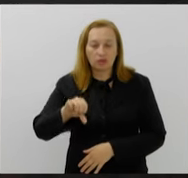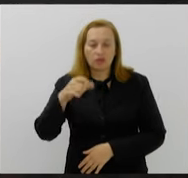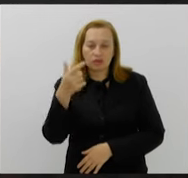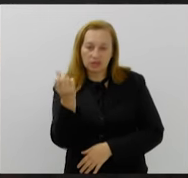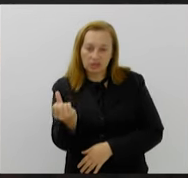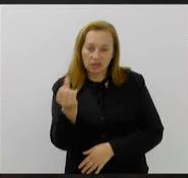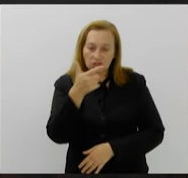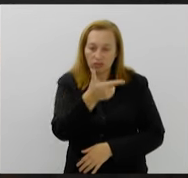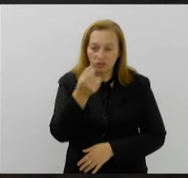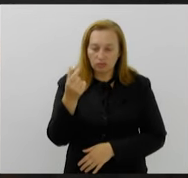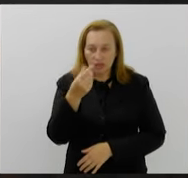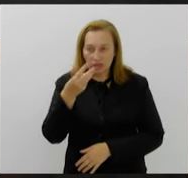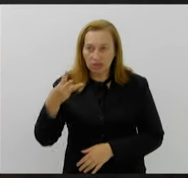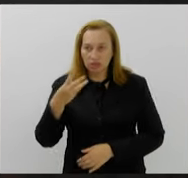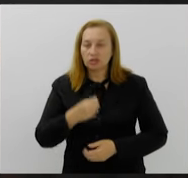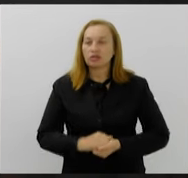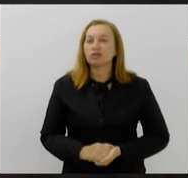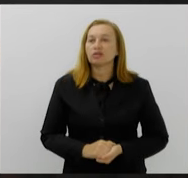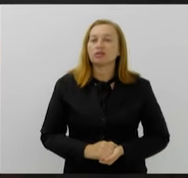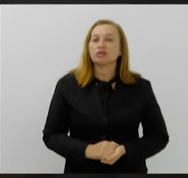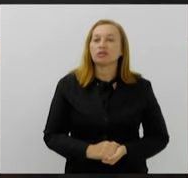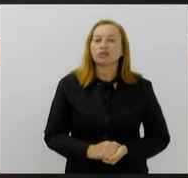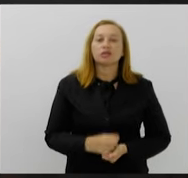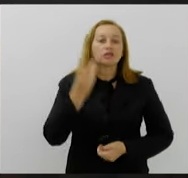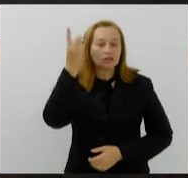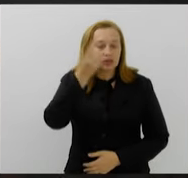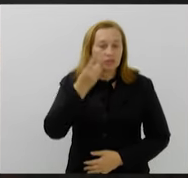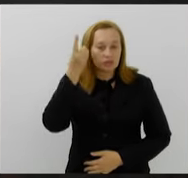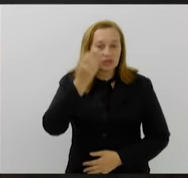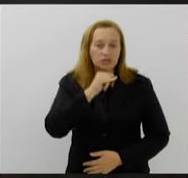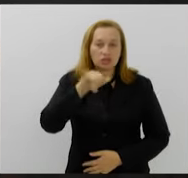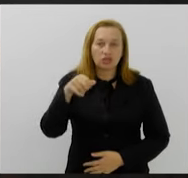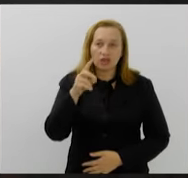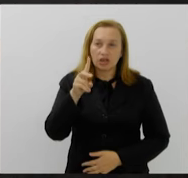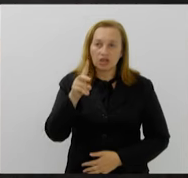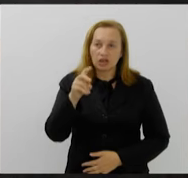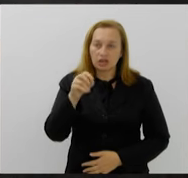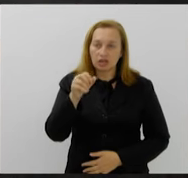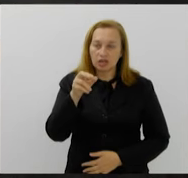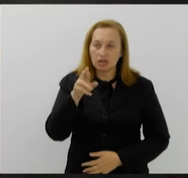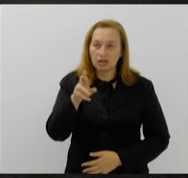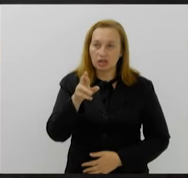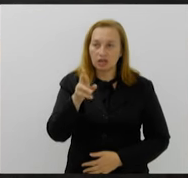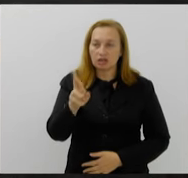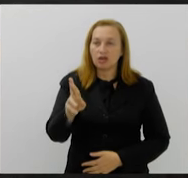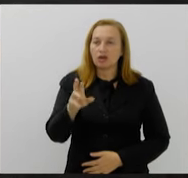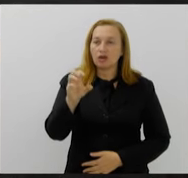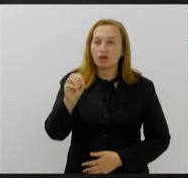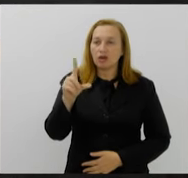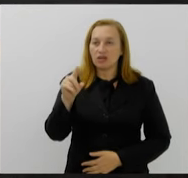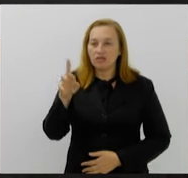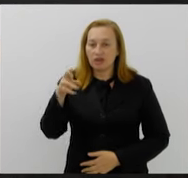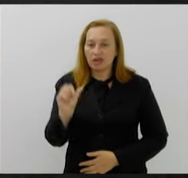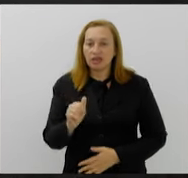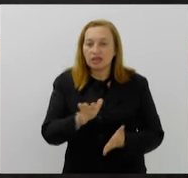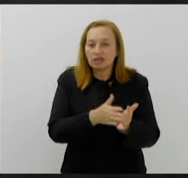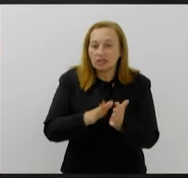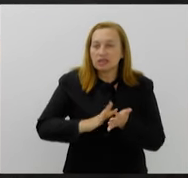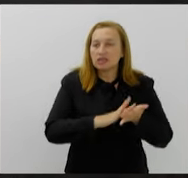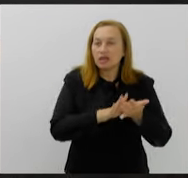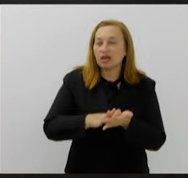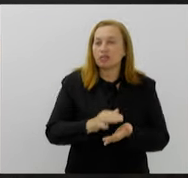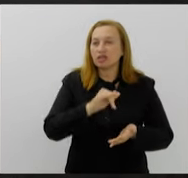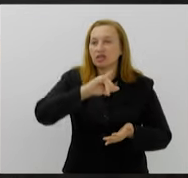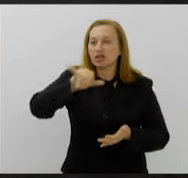2496 de 23 de autoria do deputado Jari Oliveira que declara o samba da jurema como patrimônio cultural e